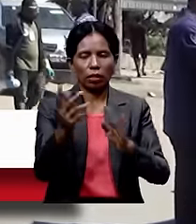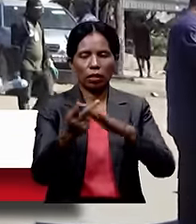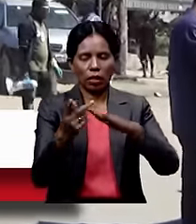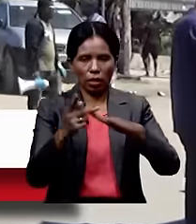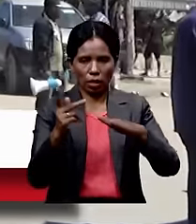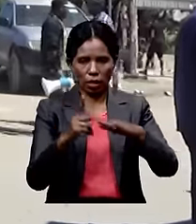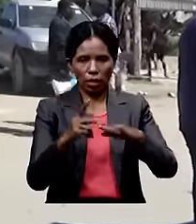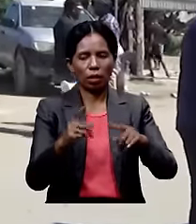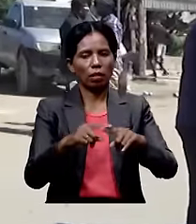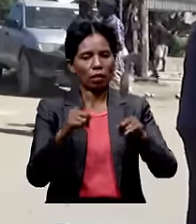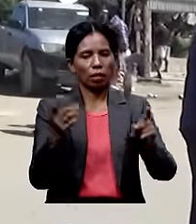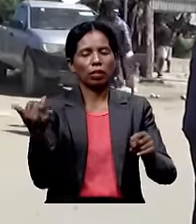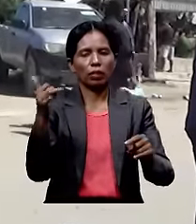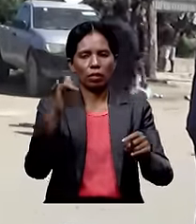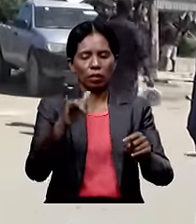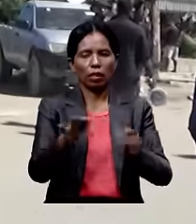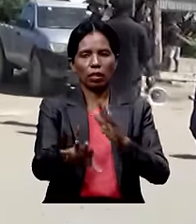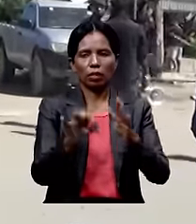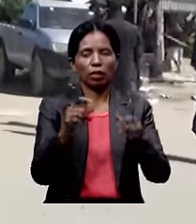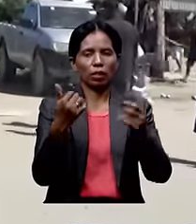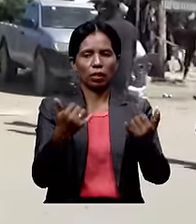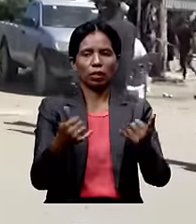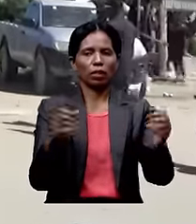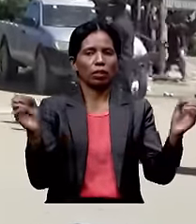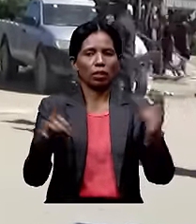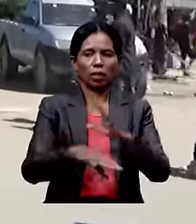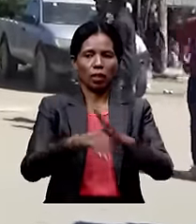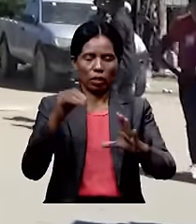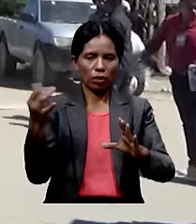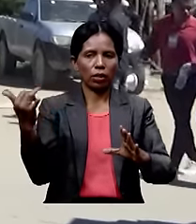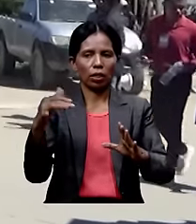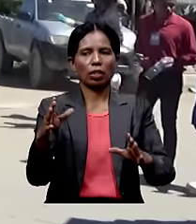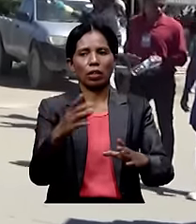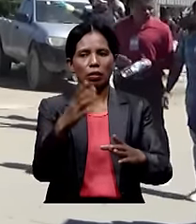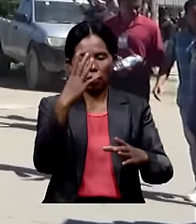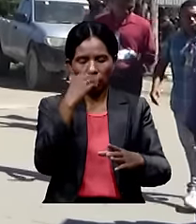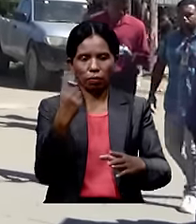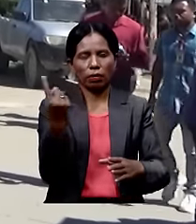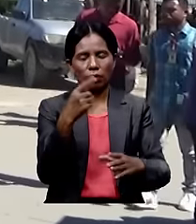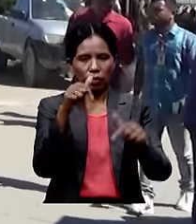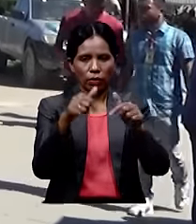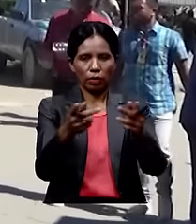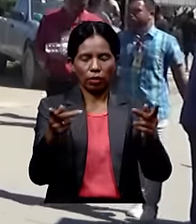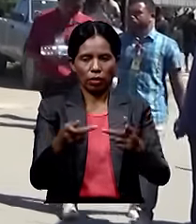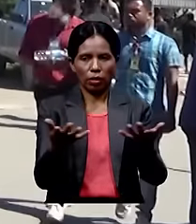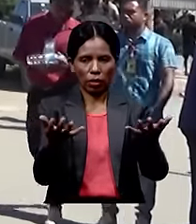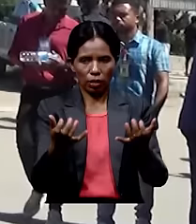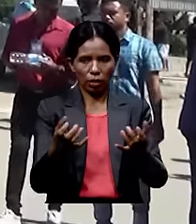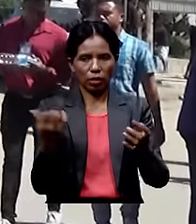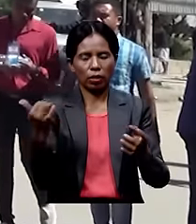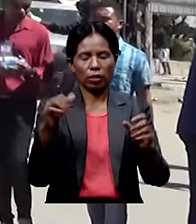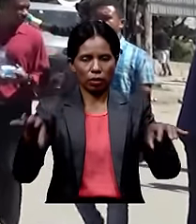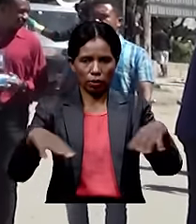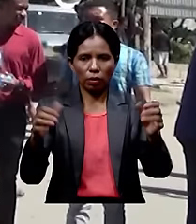be sira hetang tidak ne hotu sira lakoi sai sira karak me kupan apa te bisa kora karak lakoi sira tengko